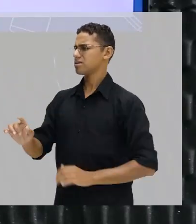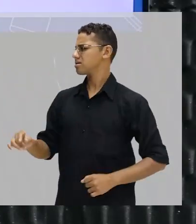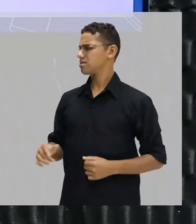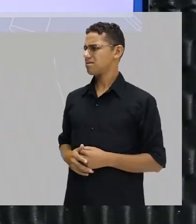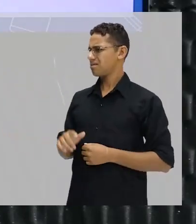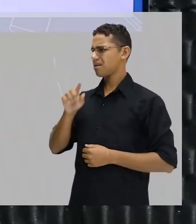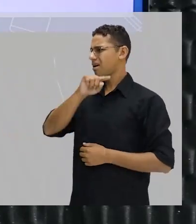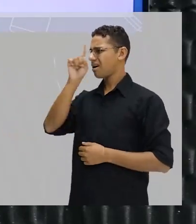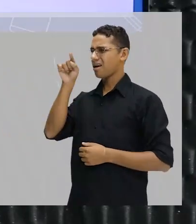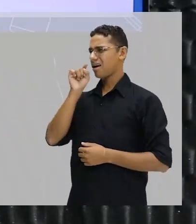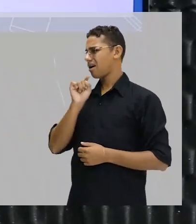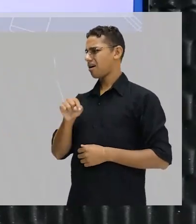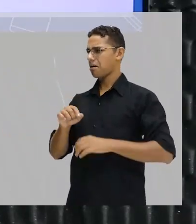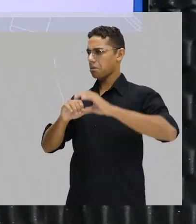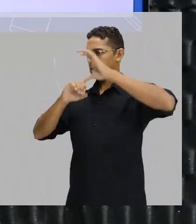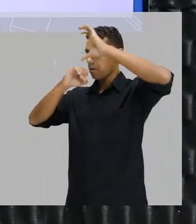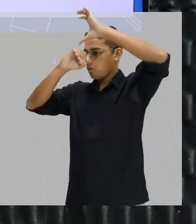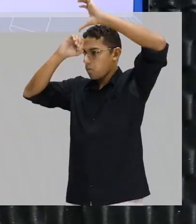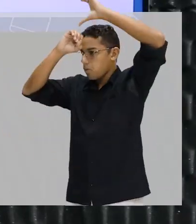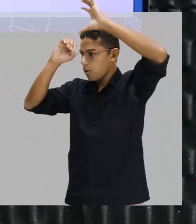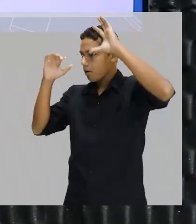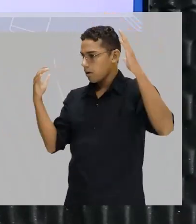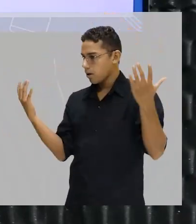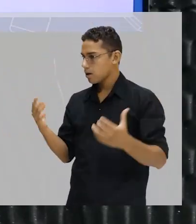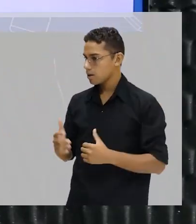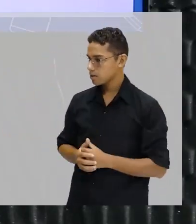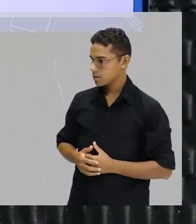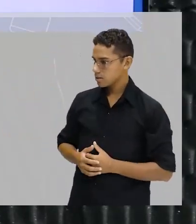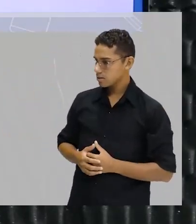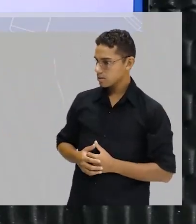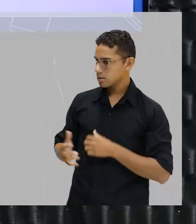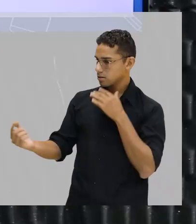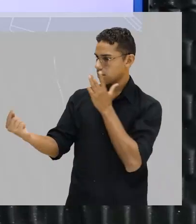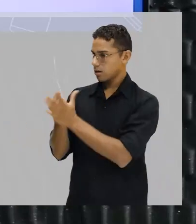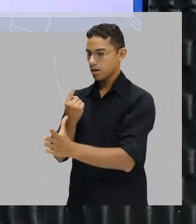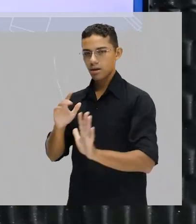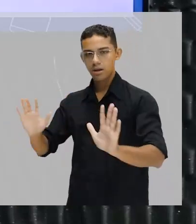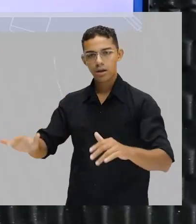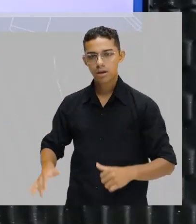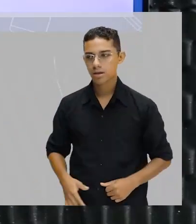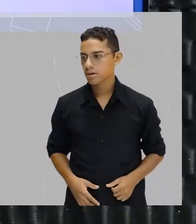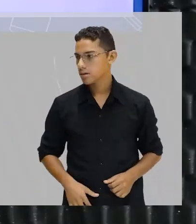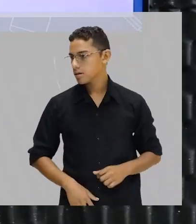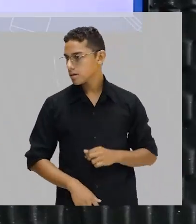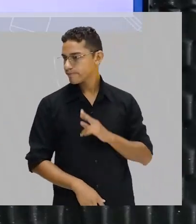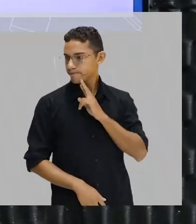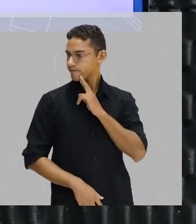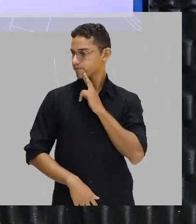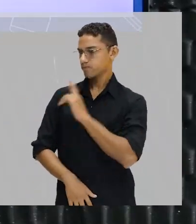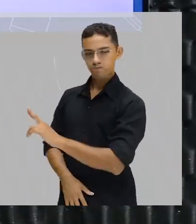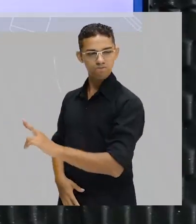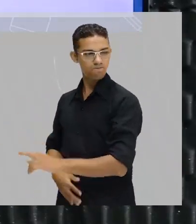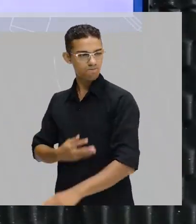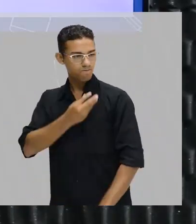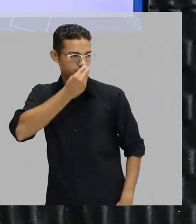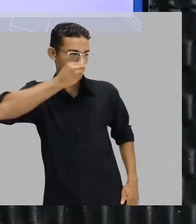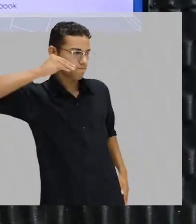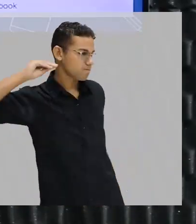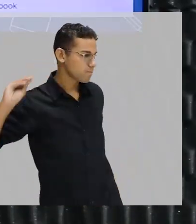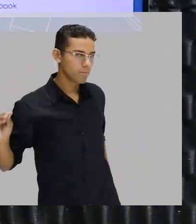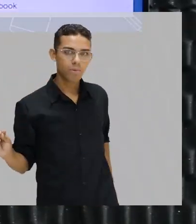aquelas perguntas que são bem óbvias e aí você acaba reagindo com uma ironia, respondendo de forma irônica,